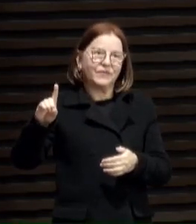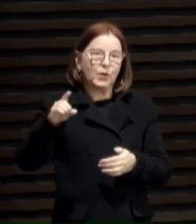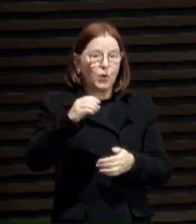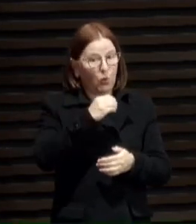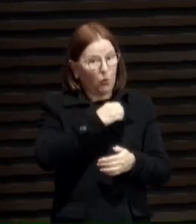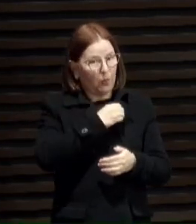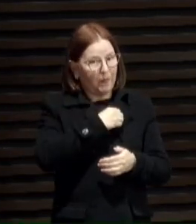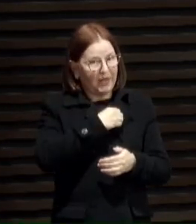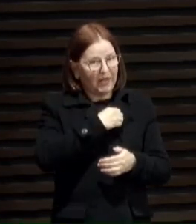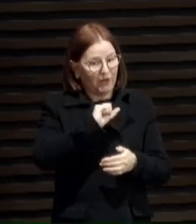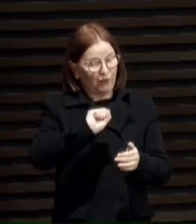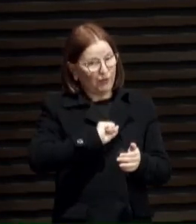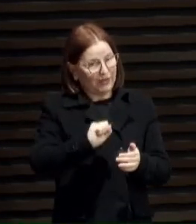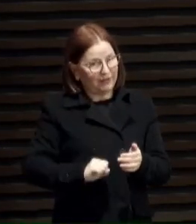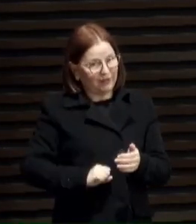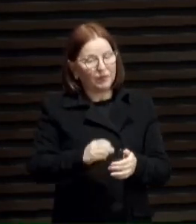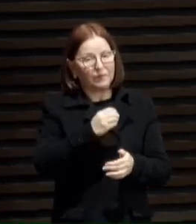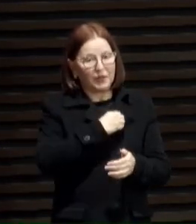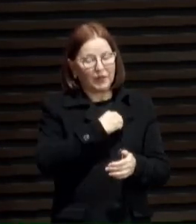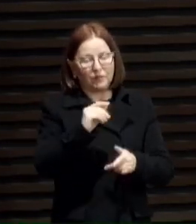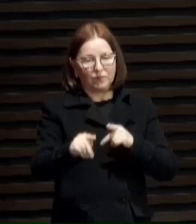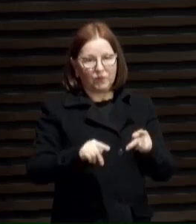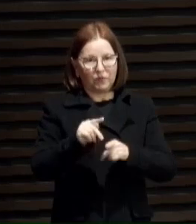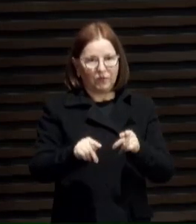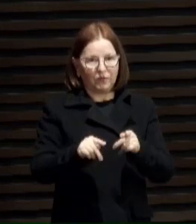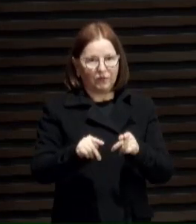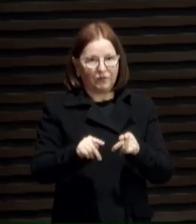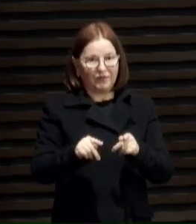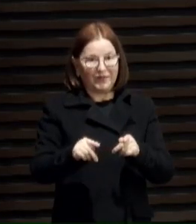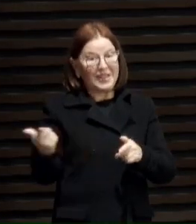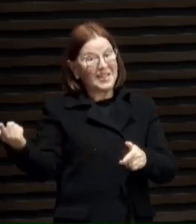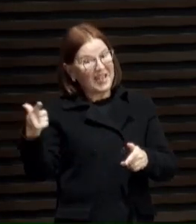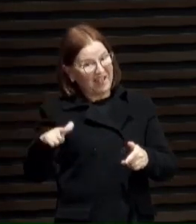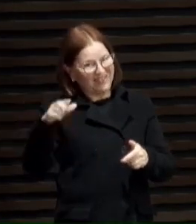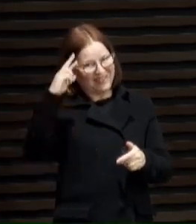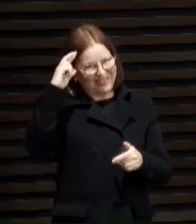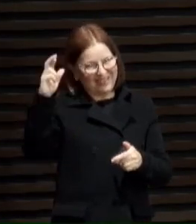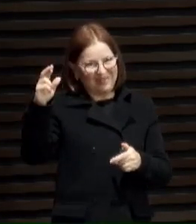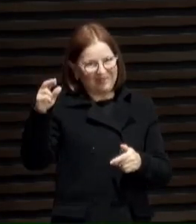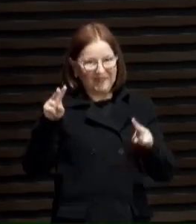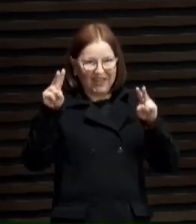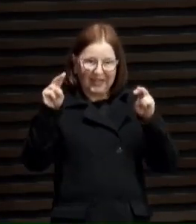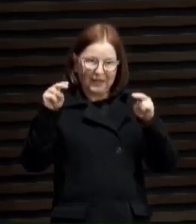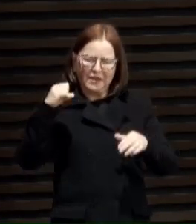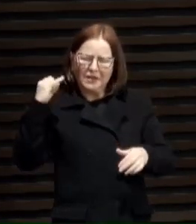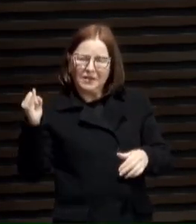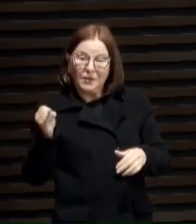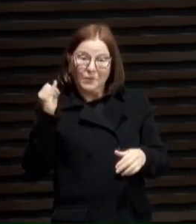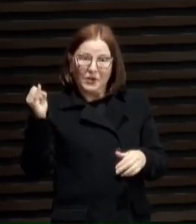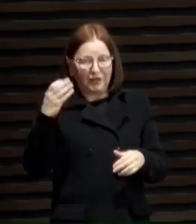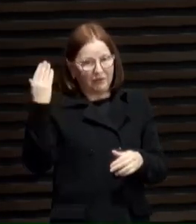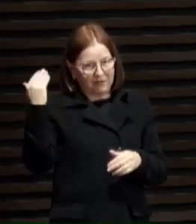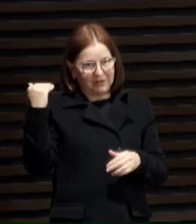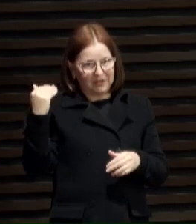dos sacerdotes, o pecado do povo e a vinda do Senhor. Temas tão importantes naquela